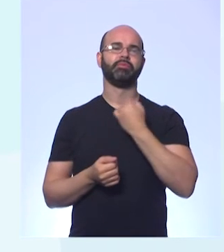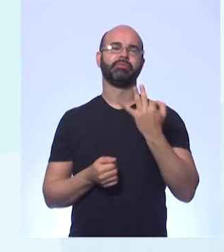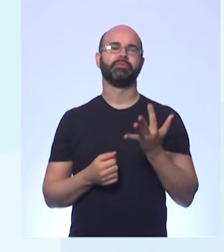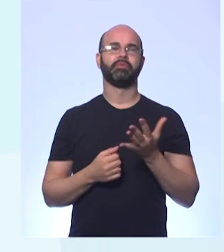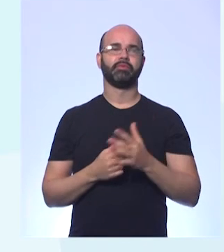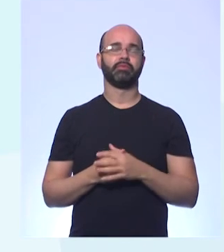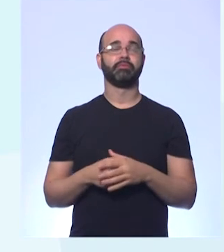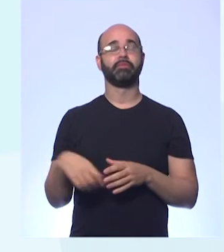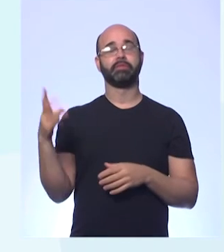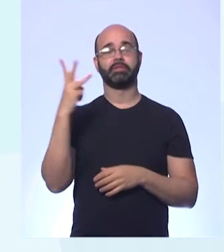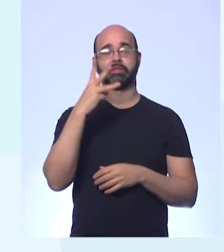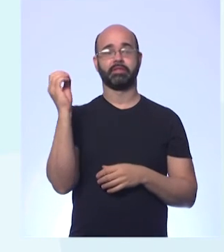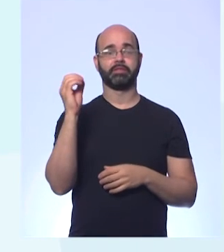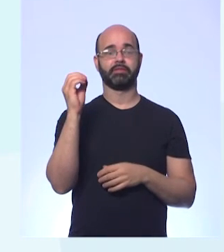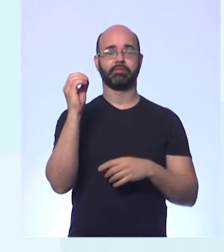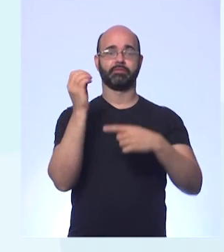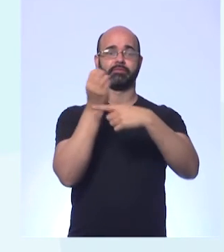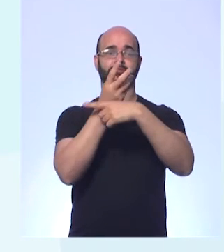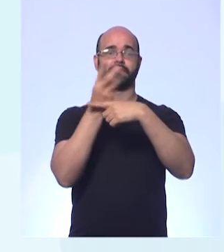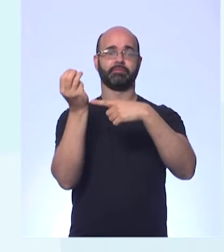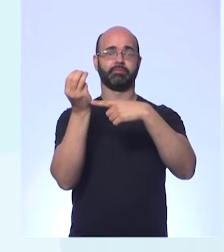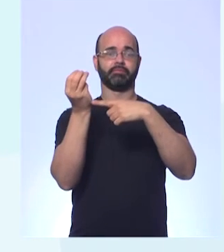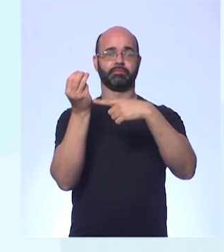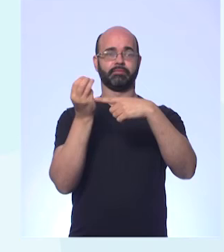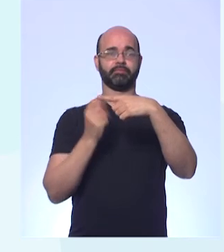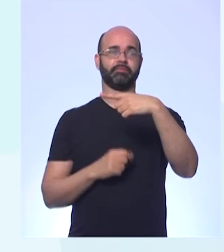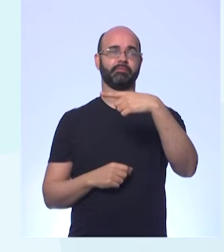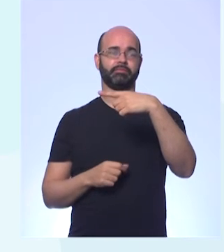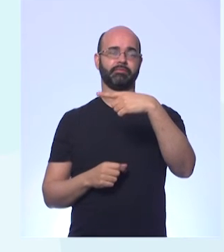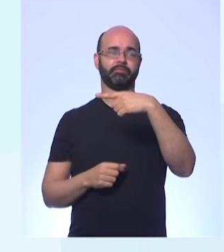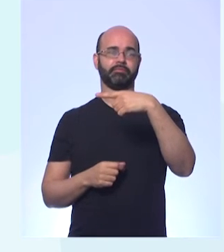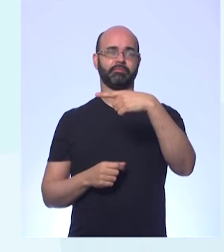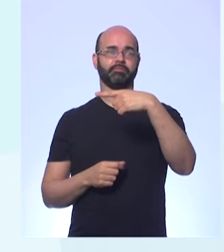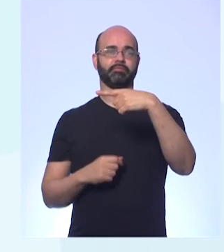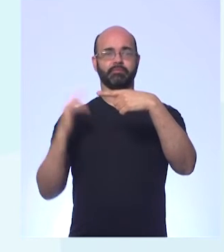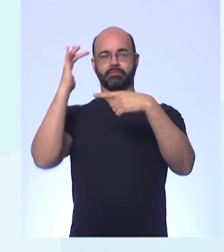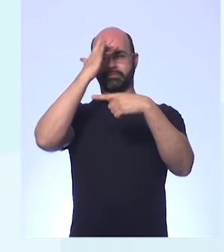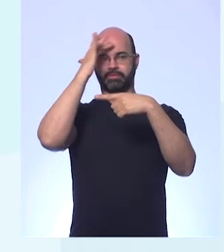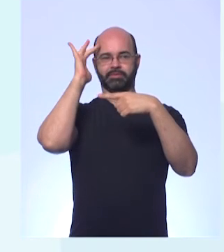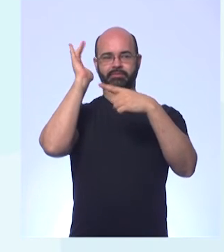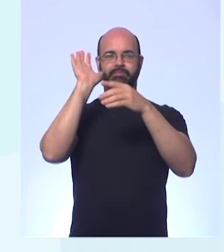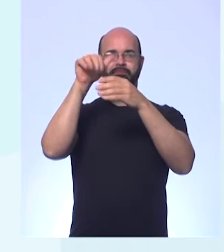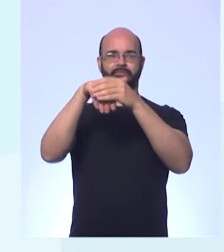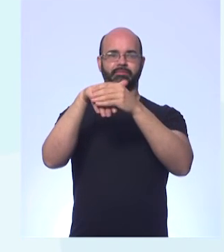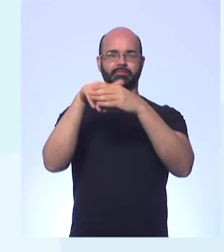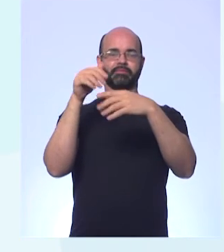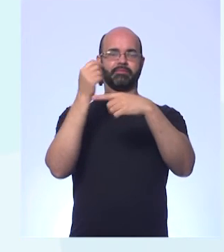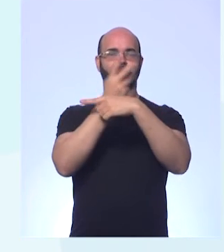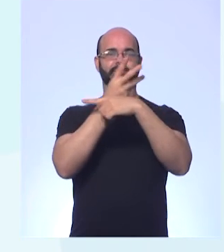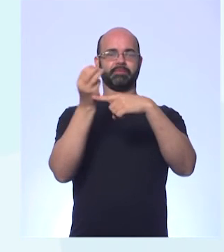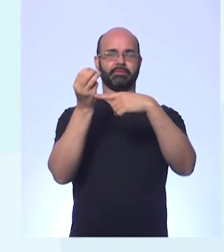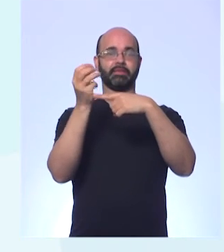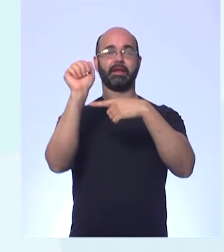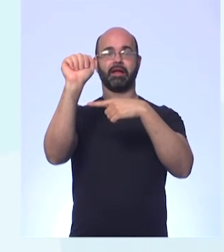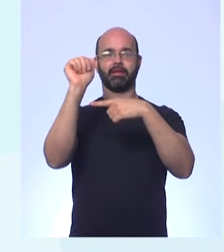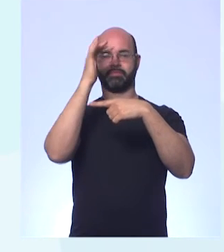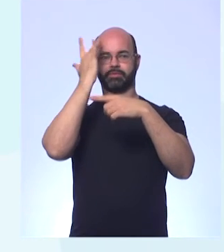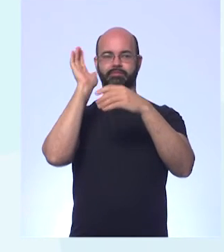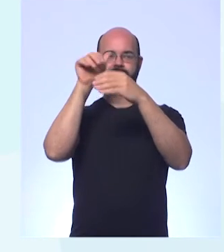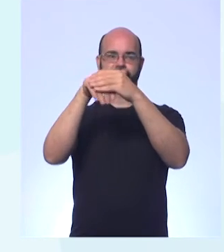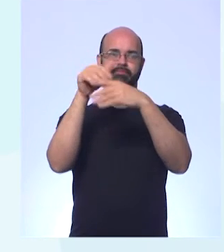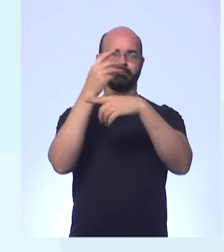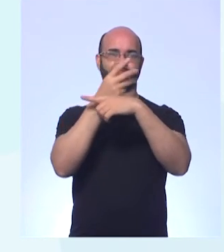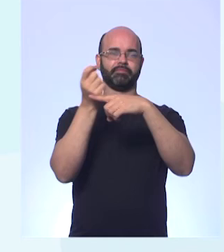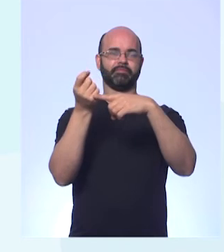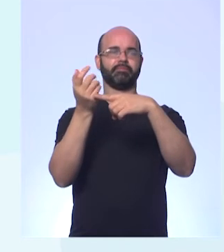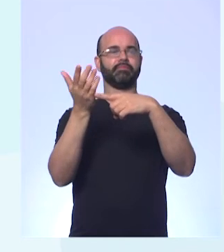A? 300, então, em cima na fração, 300 pessoas, 300 eleitores votaram no A. E quantos